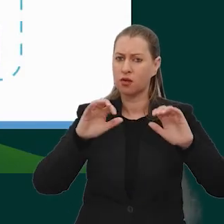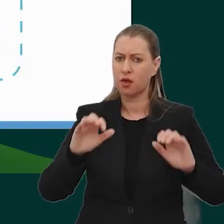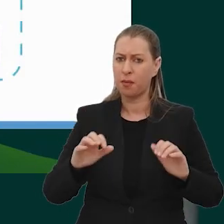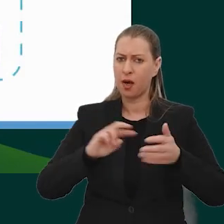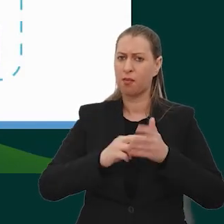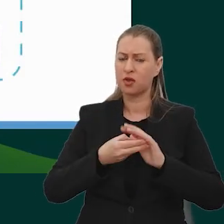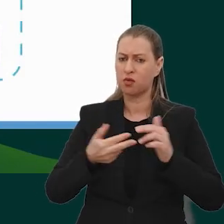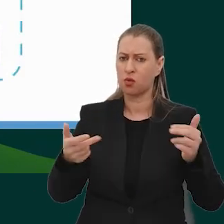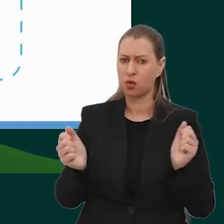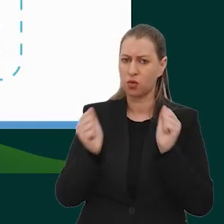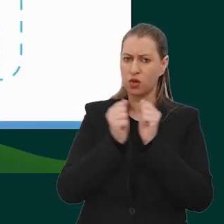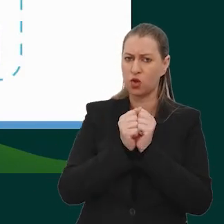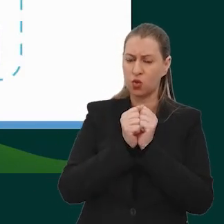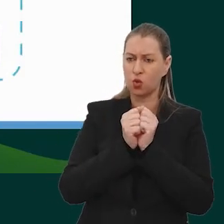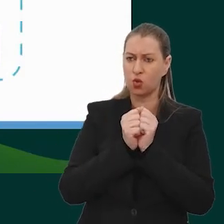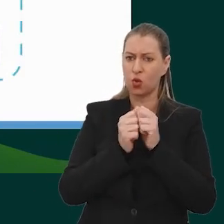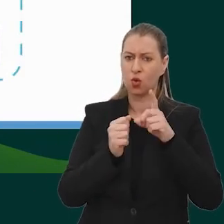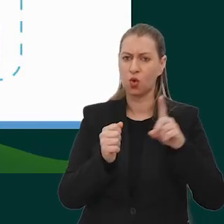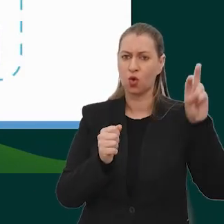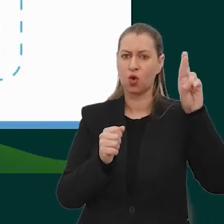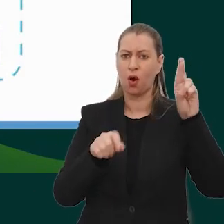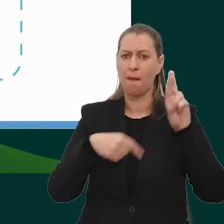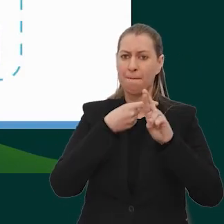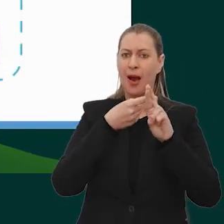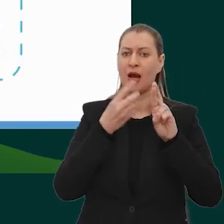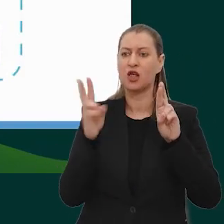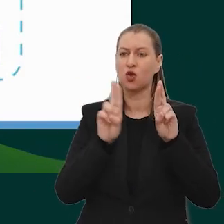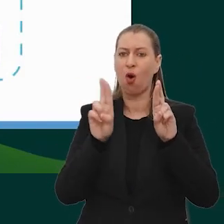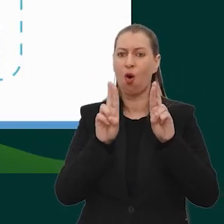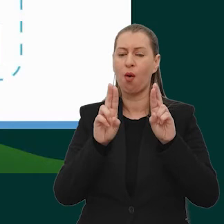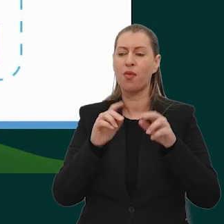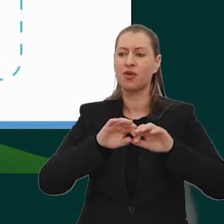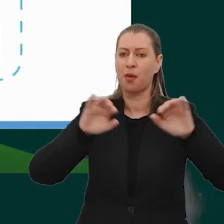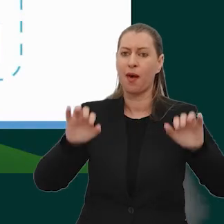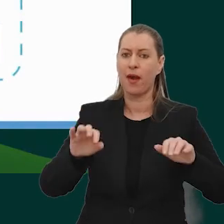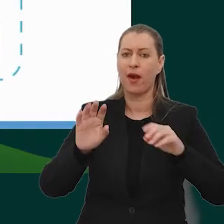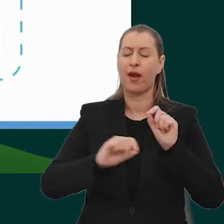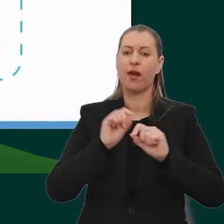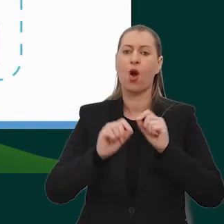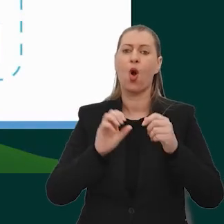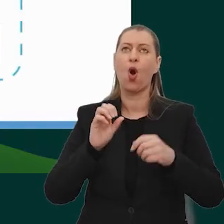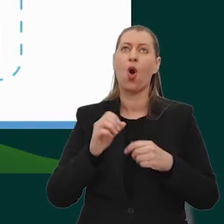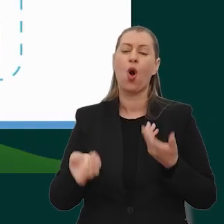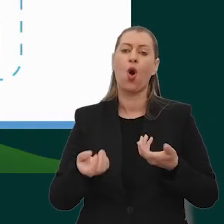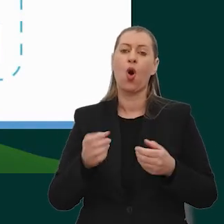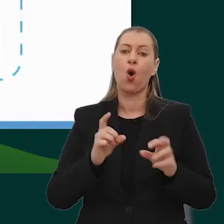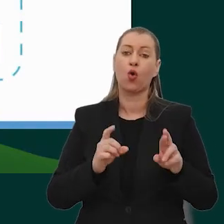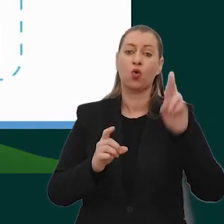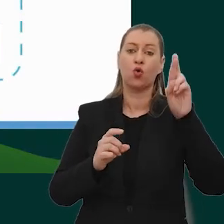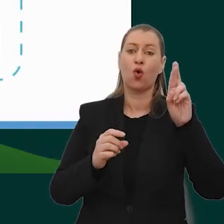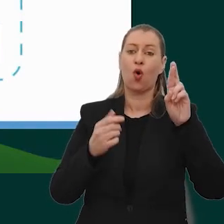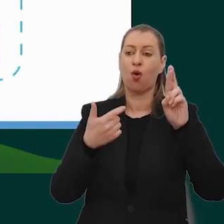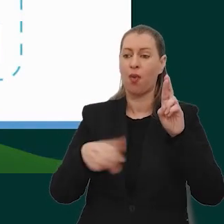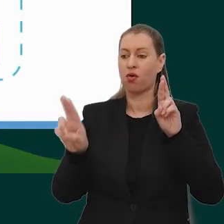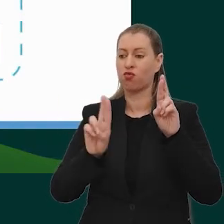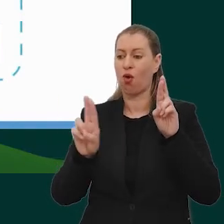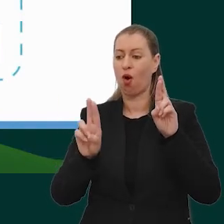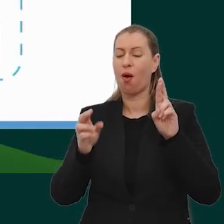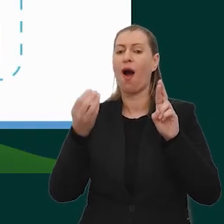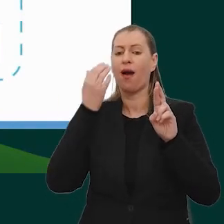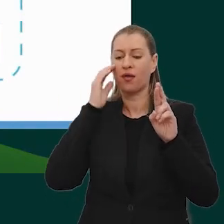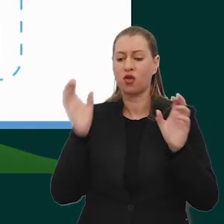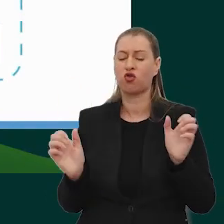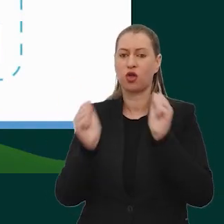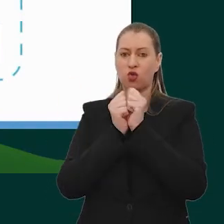significam alguma coisa juntos. Então, beleza, separei esses dois. Próximo. Doutor Holmes, ok, já entendi que tem que casar esses